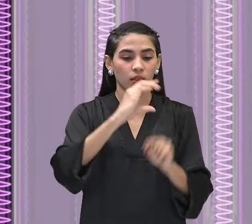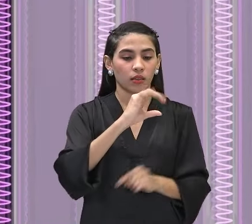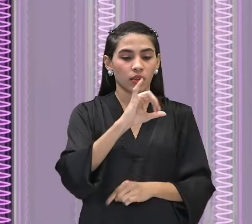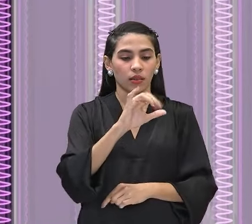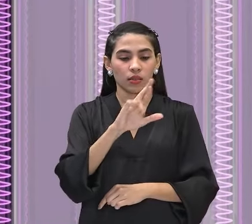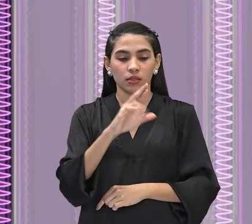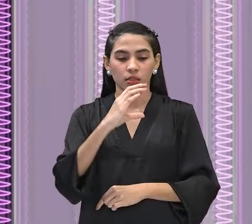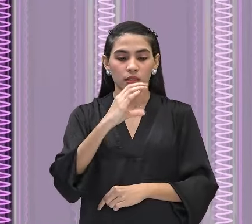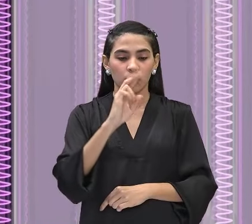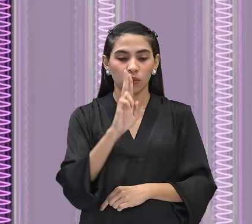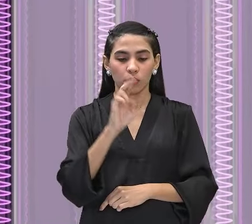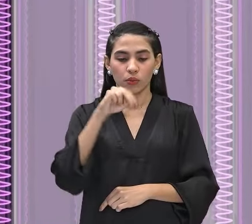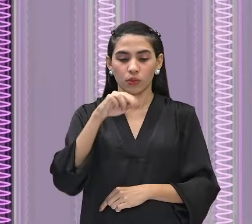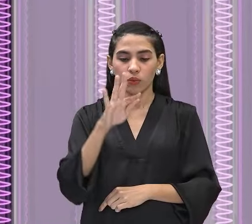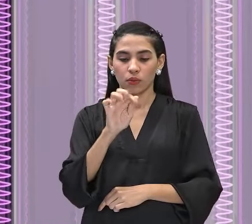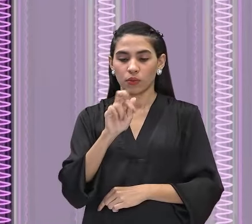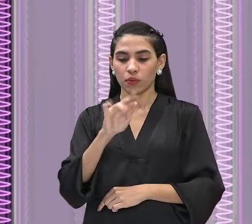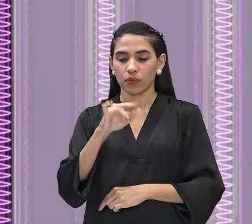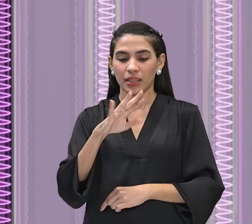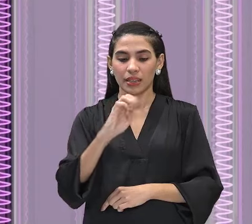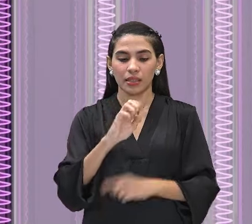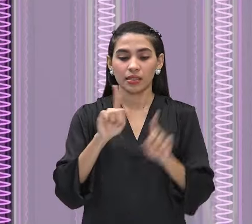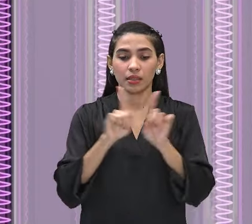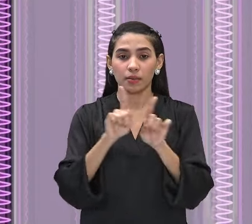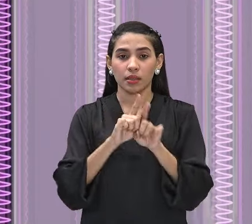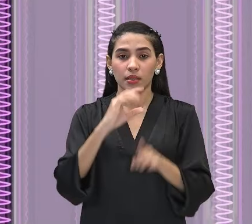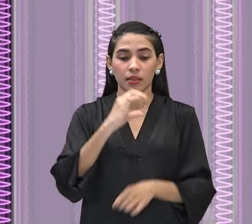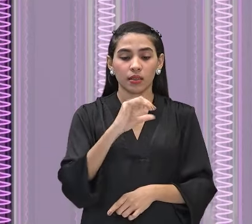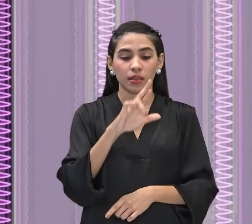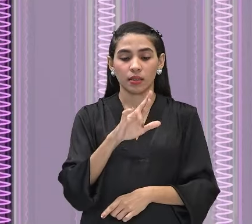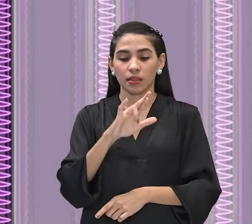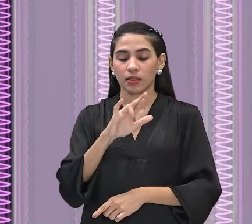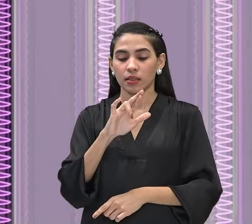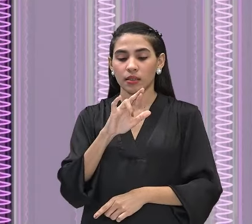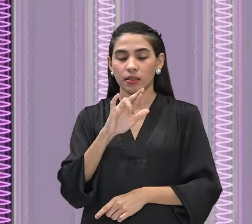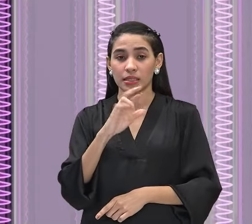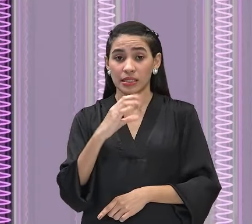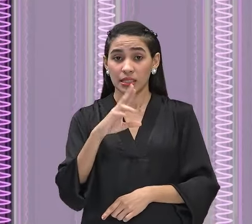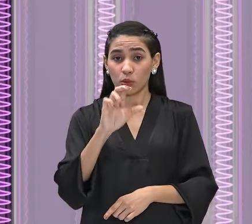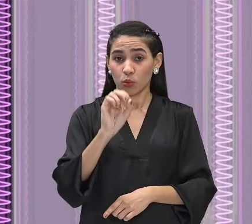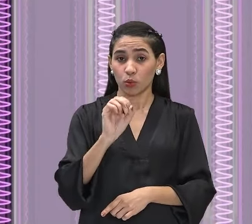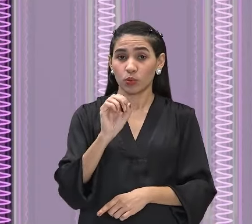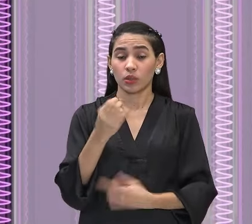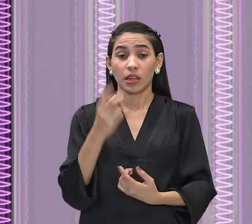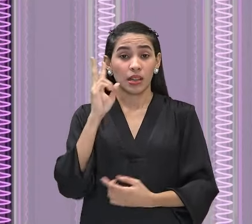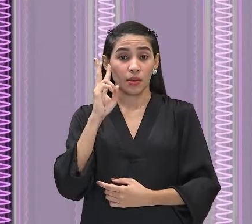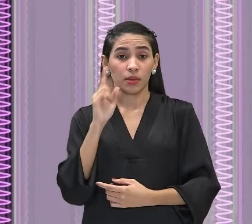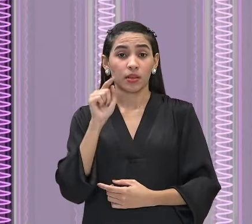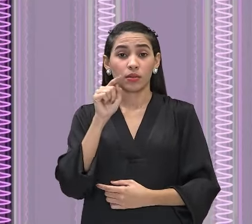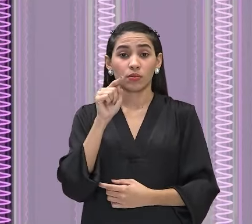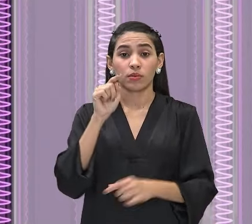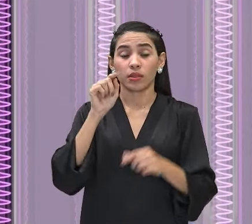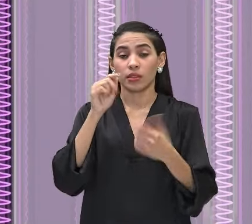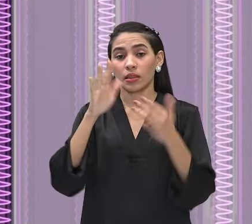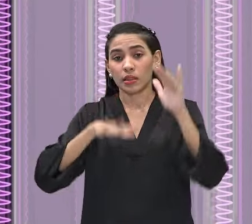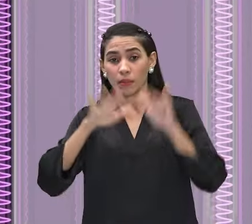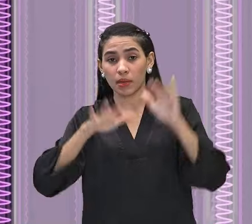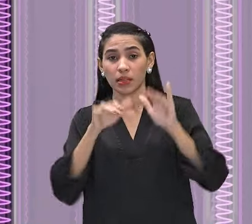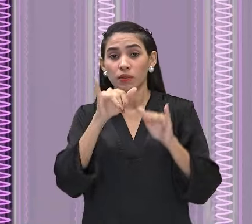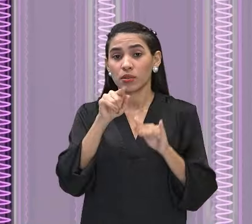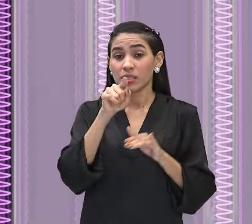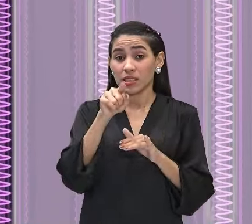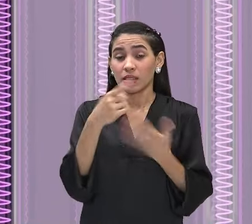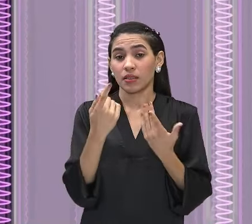círculo Lembrando que dependendo do que você esteja fazendo você tem que estar